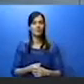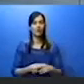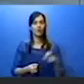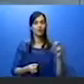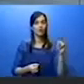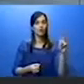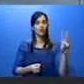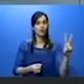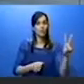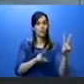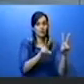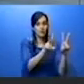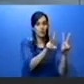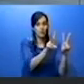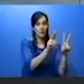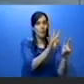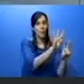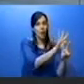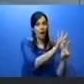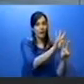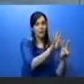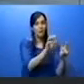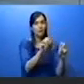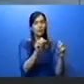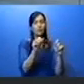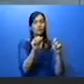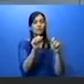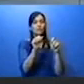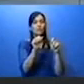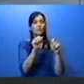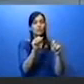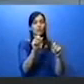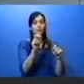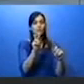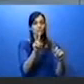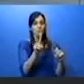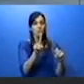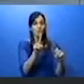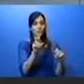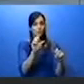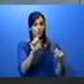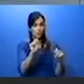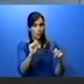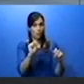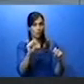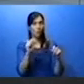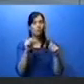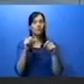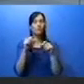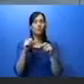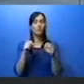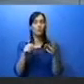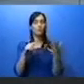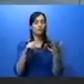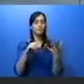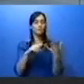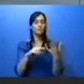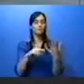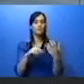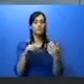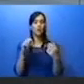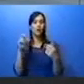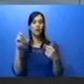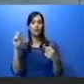2 vezes 2, 4. Vezes 2, 8. Vezes 2, 16. Repetir 4 vezes.